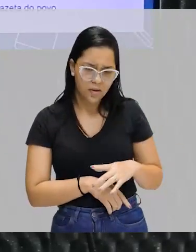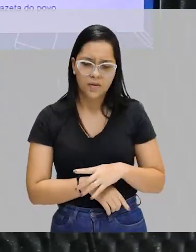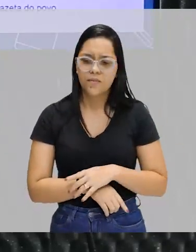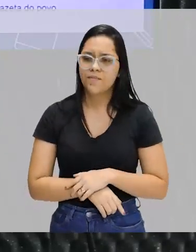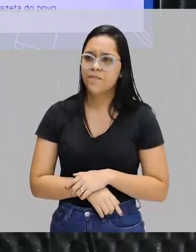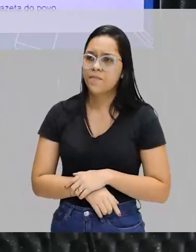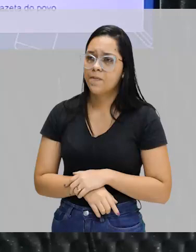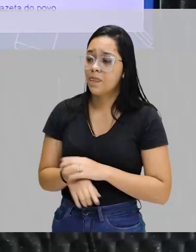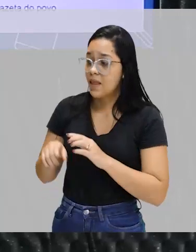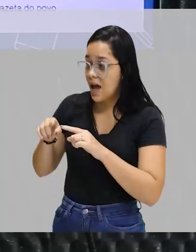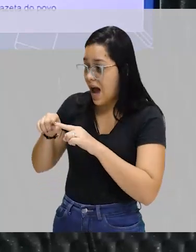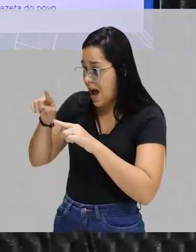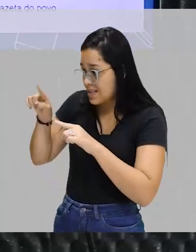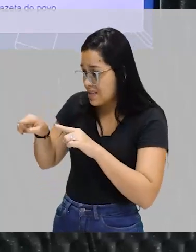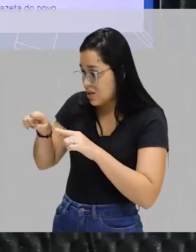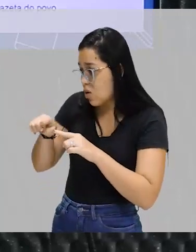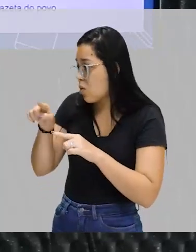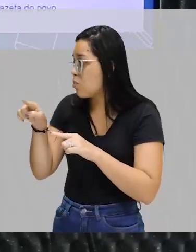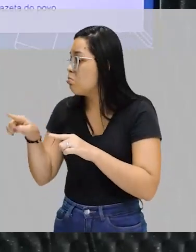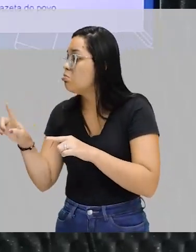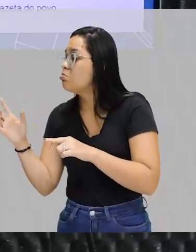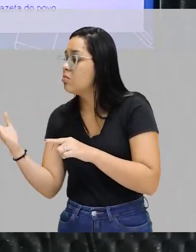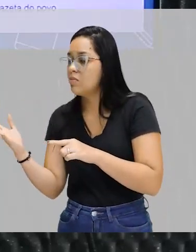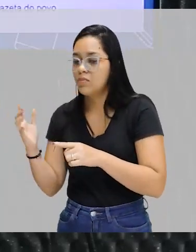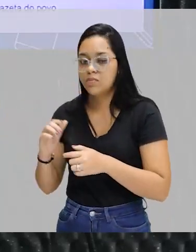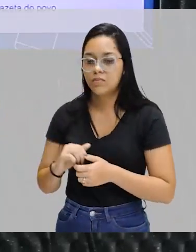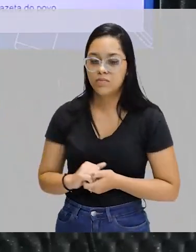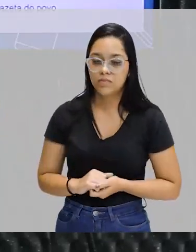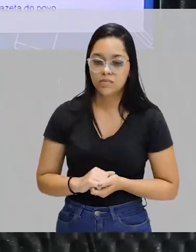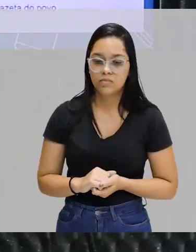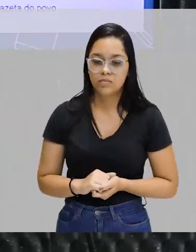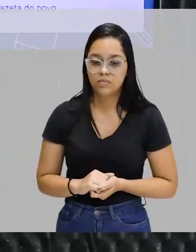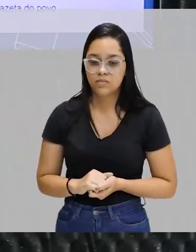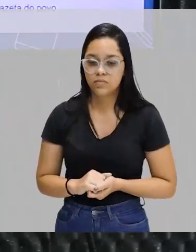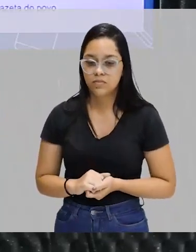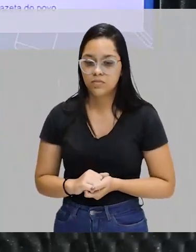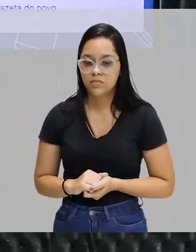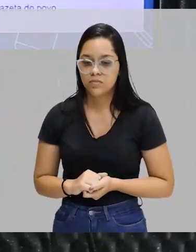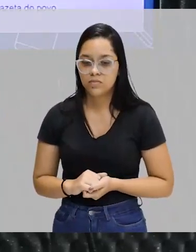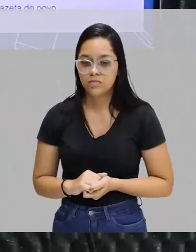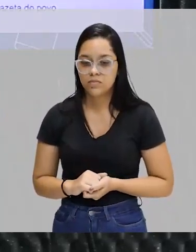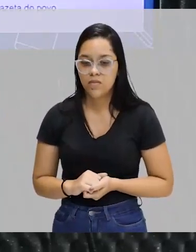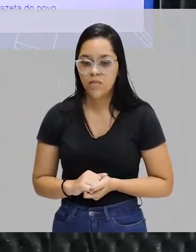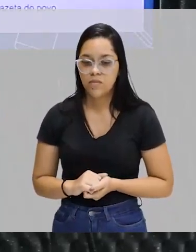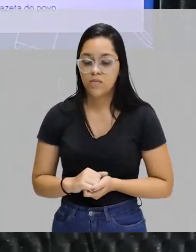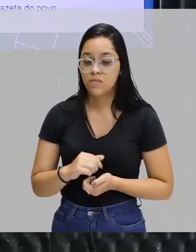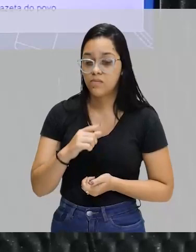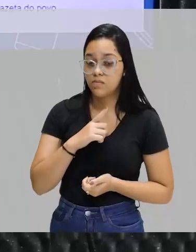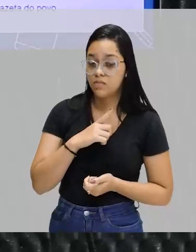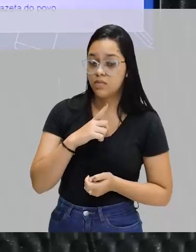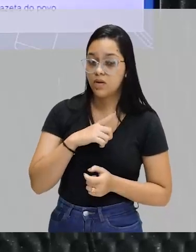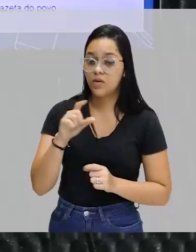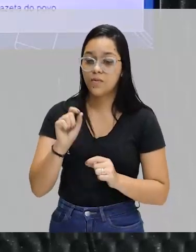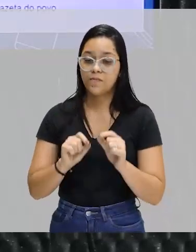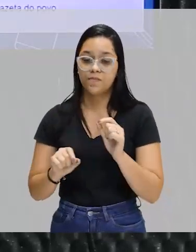ele diz: com acento e sem acento. Ele faz um jogo de palavras aí com a palavra